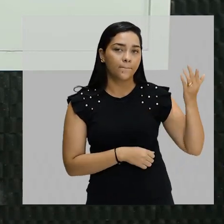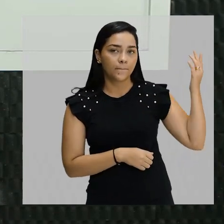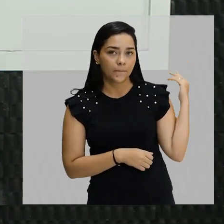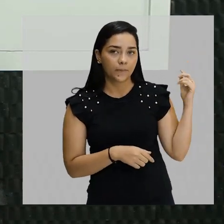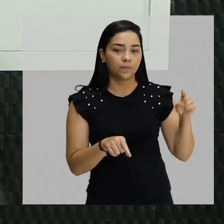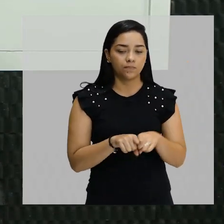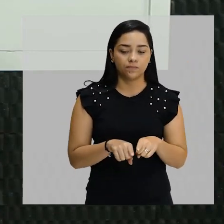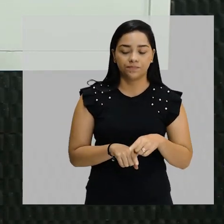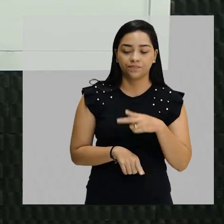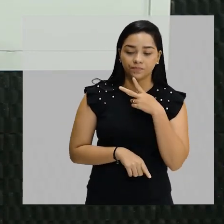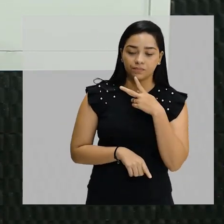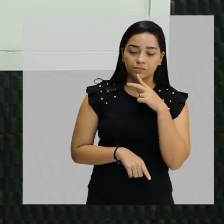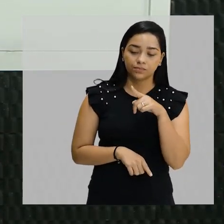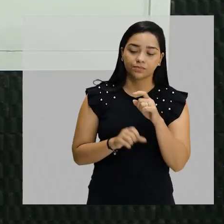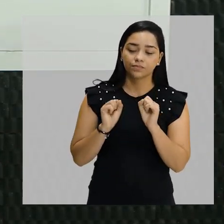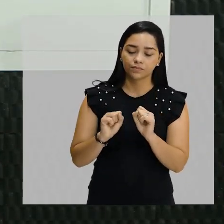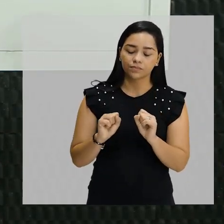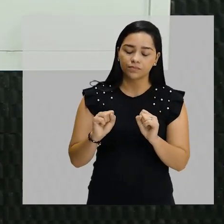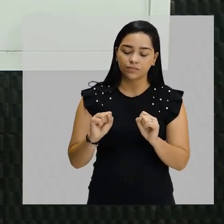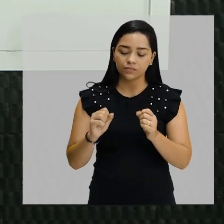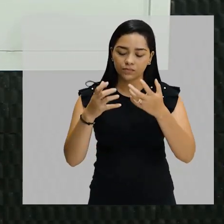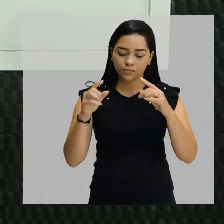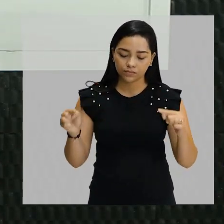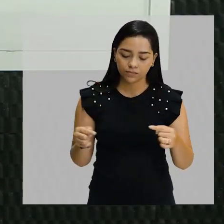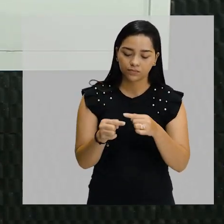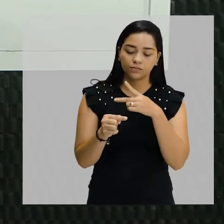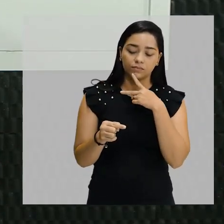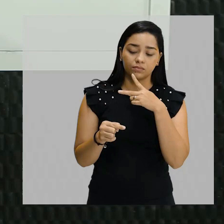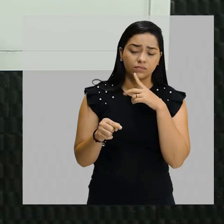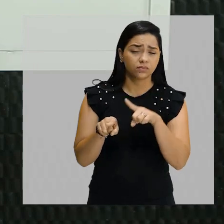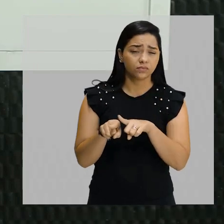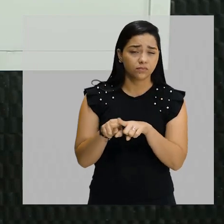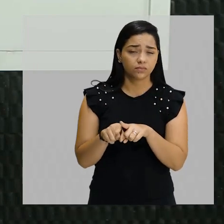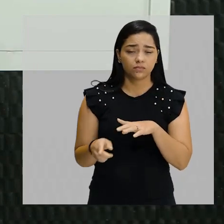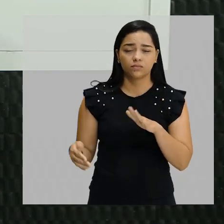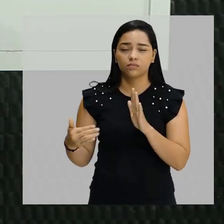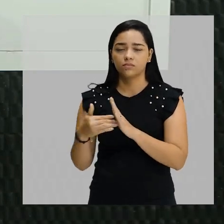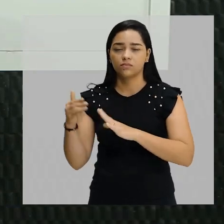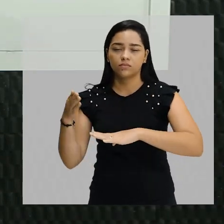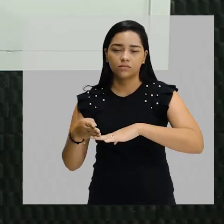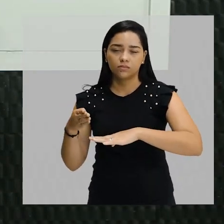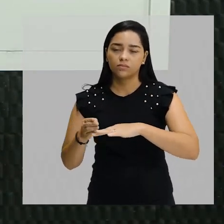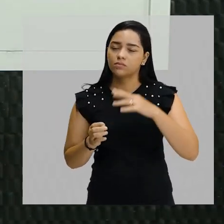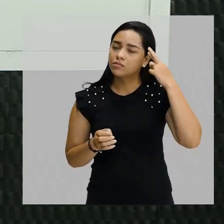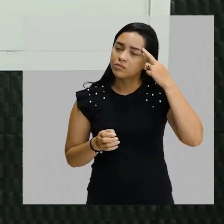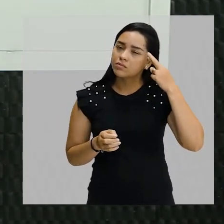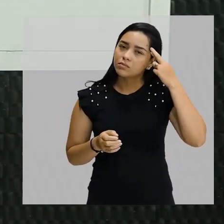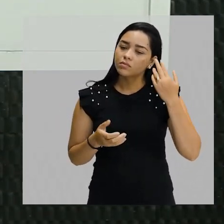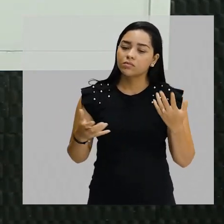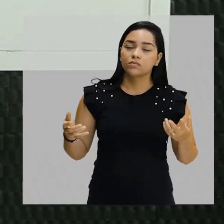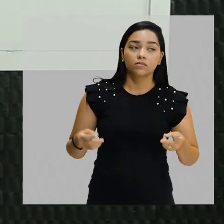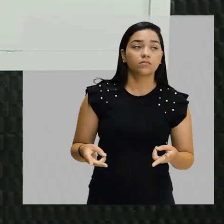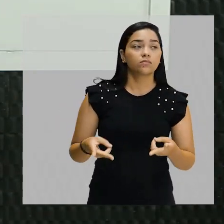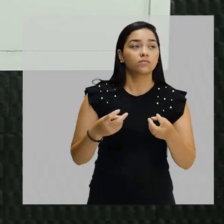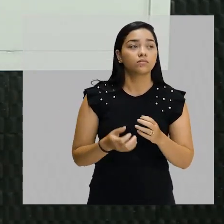antiguidade já em Platão que você consegue encaixar o inatismo em Platão certo e vai até a modernidade com o racionalismo Então veja só